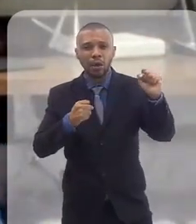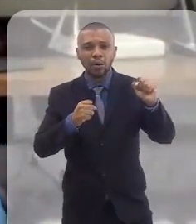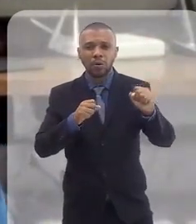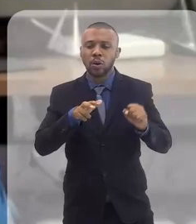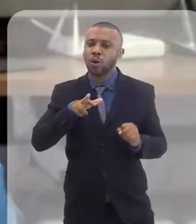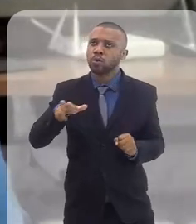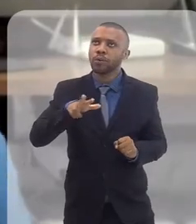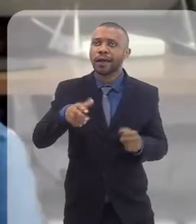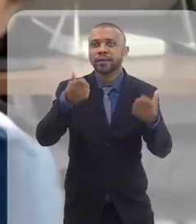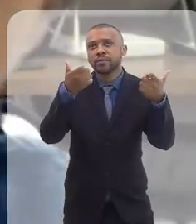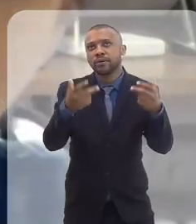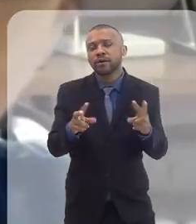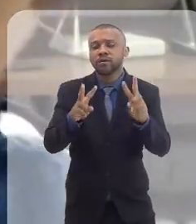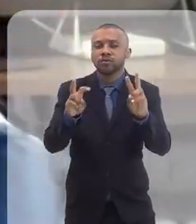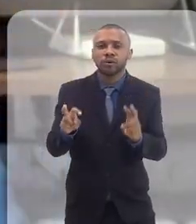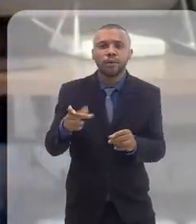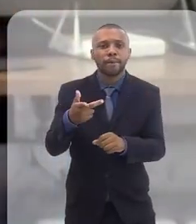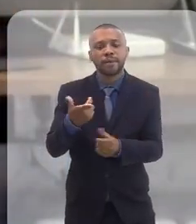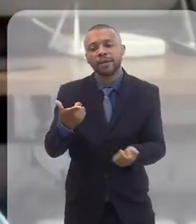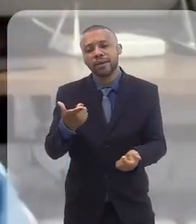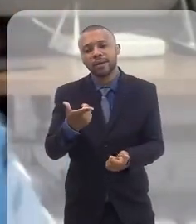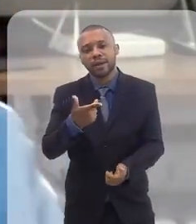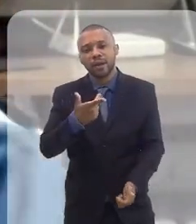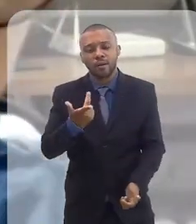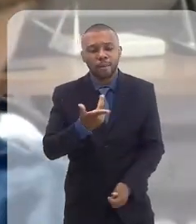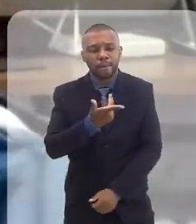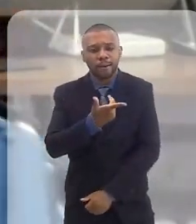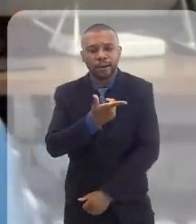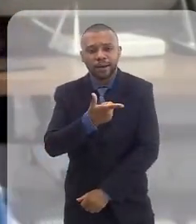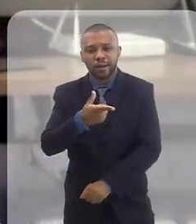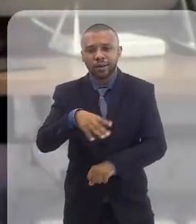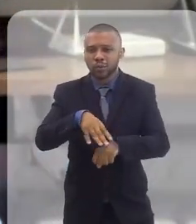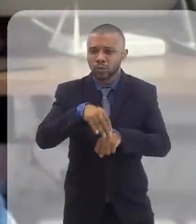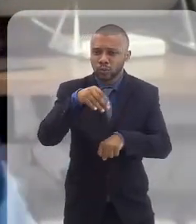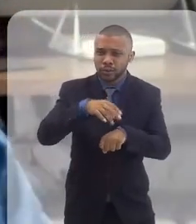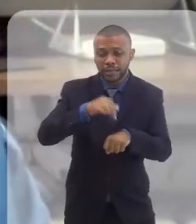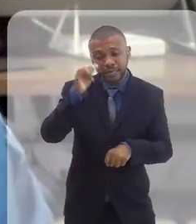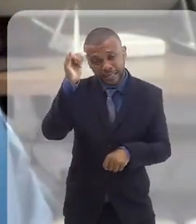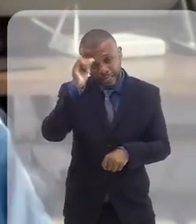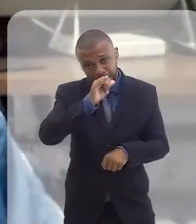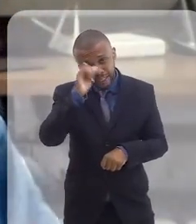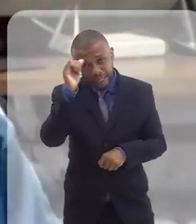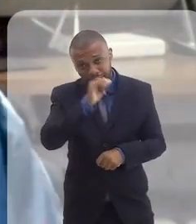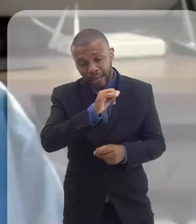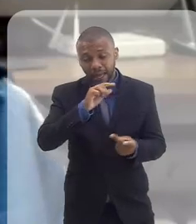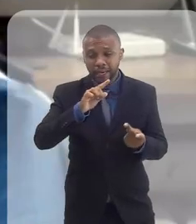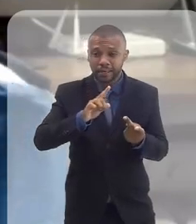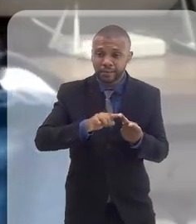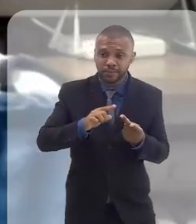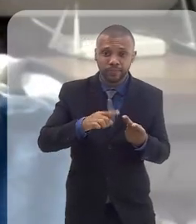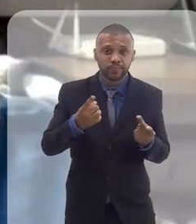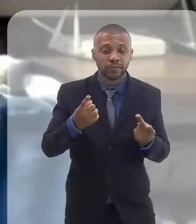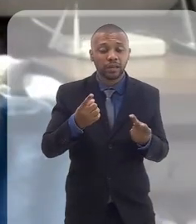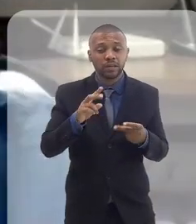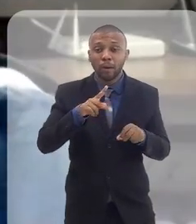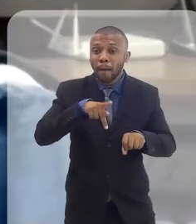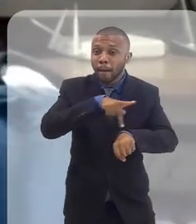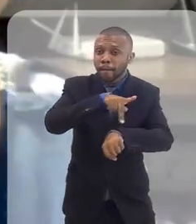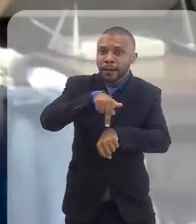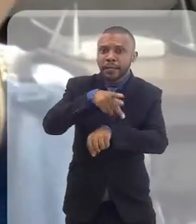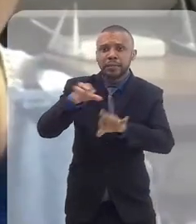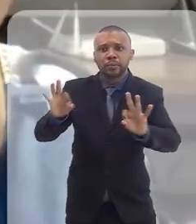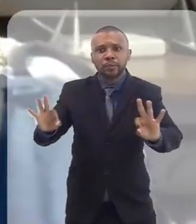que nós estamos falando de uma Suíça, de uma Itália, né? Eu posso falar que sou metade